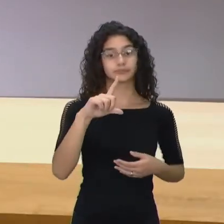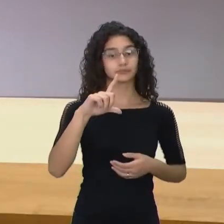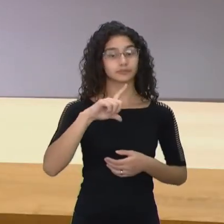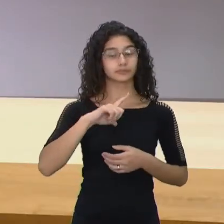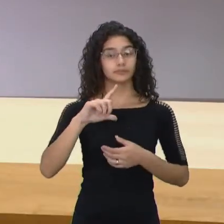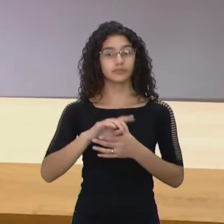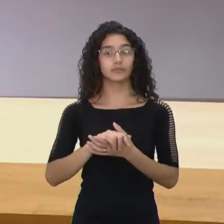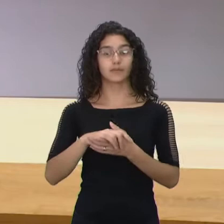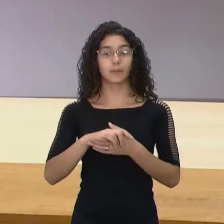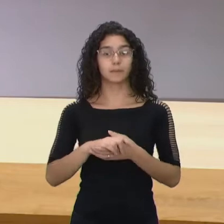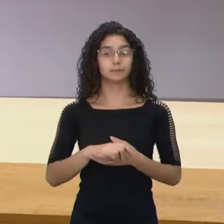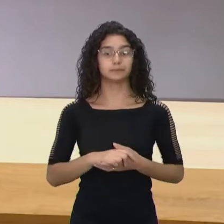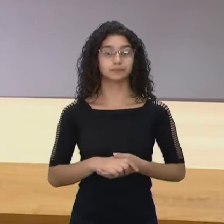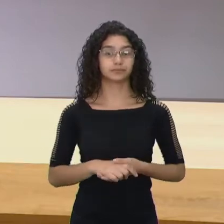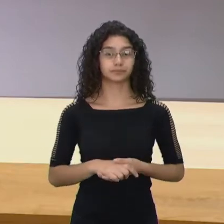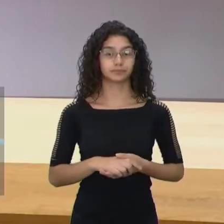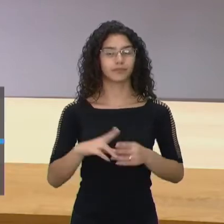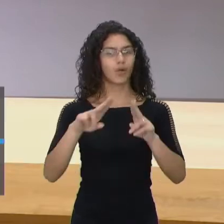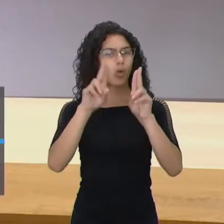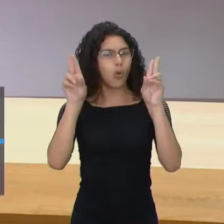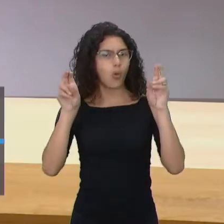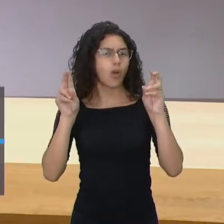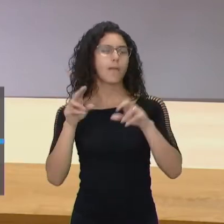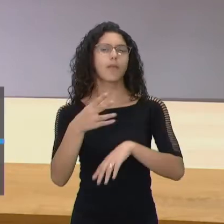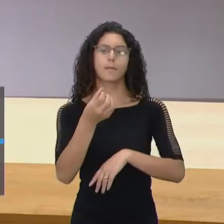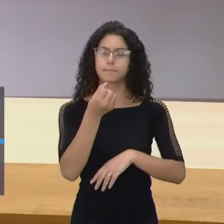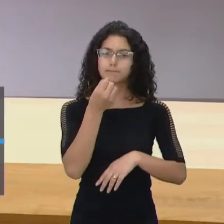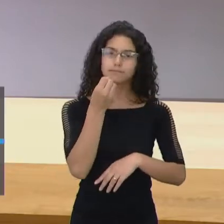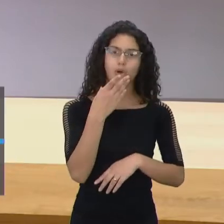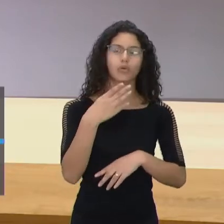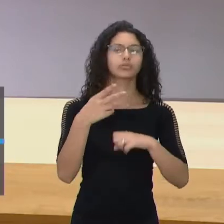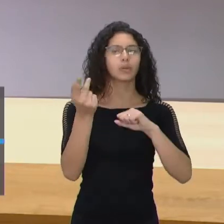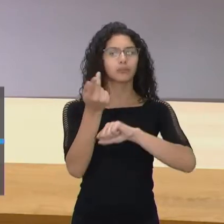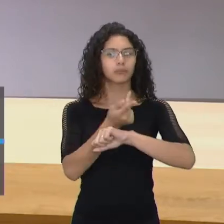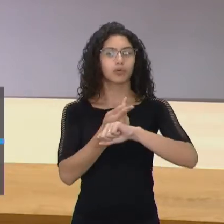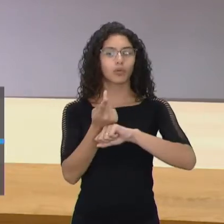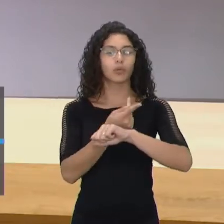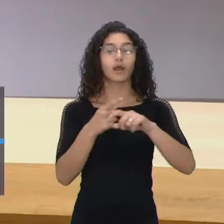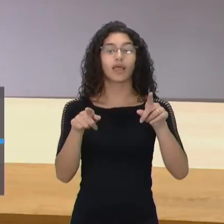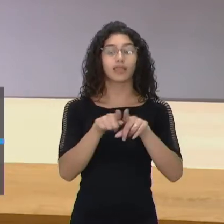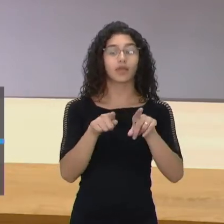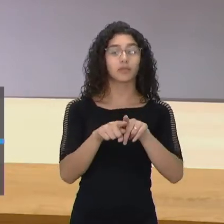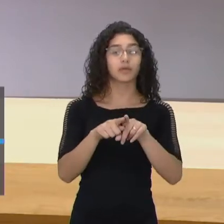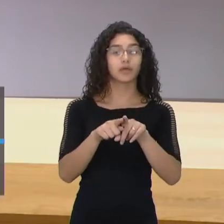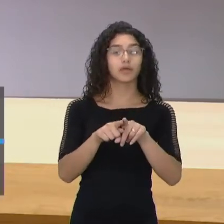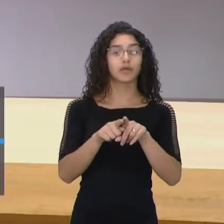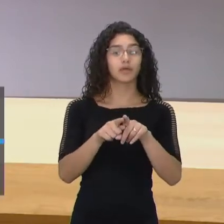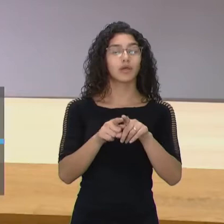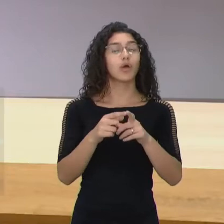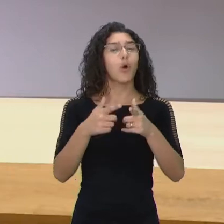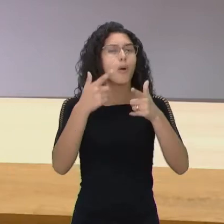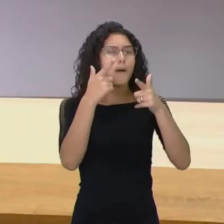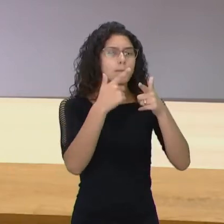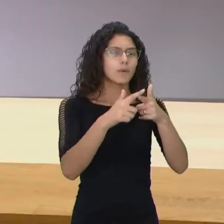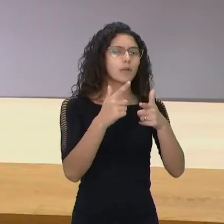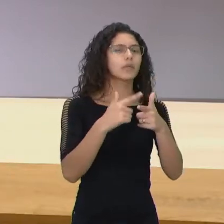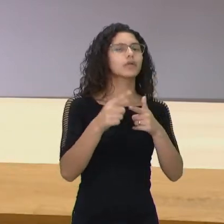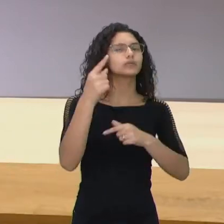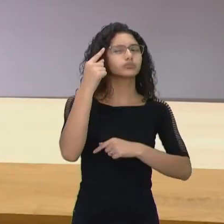uma temática bastante interessante, que vai buscar, acima de tudo, trazer problematizações